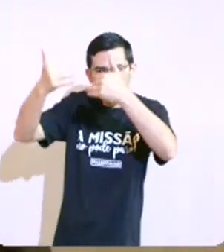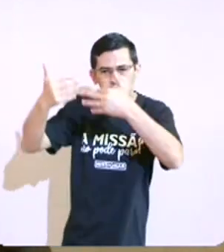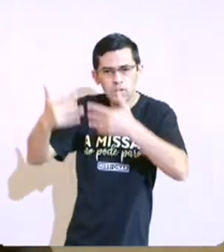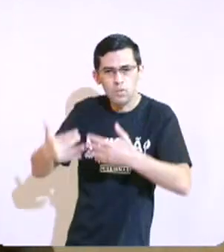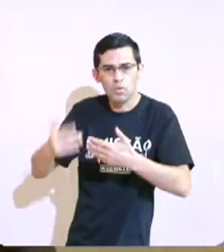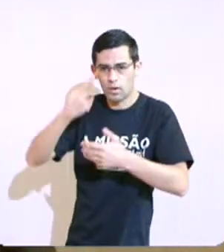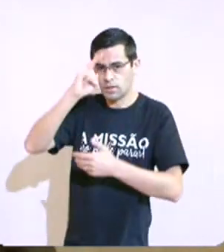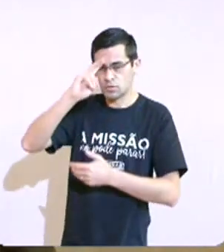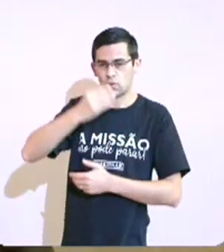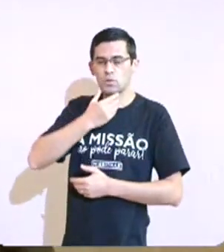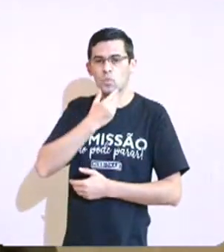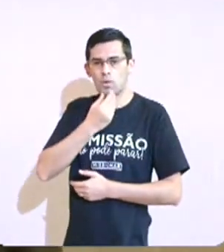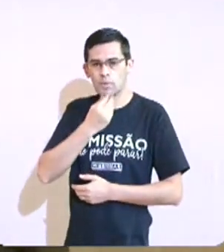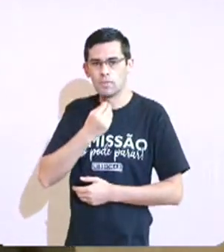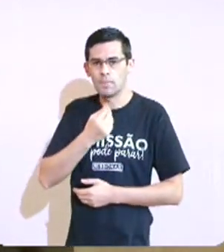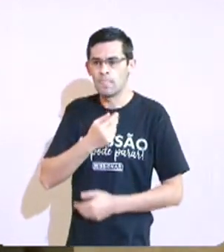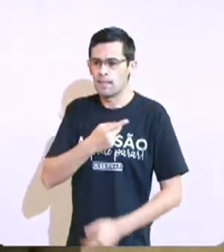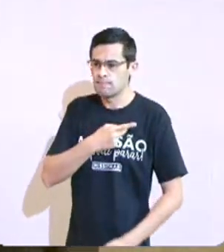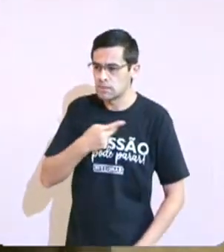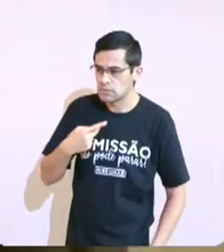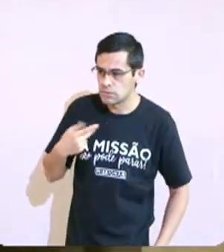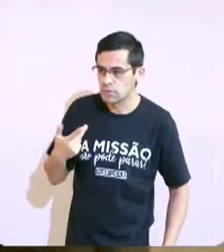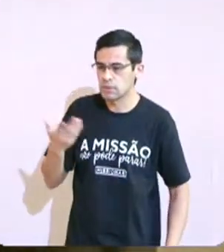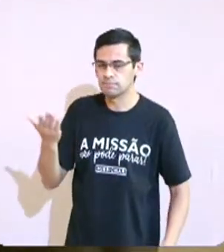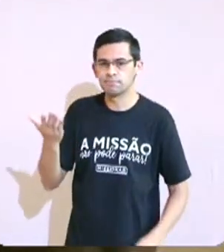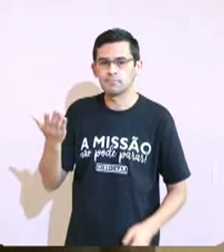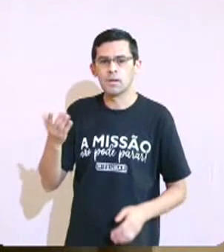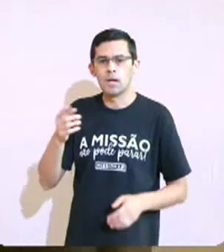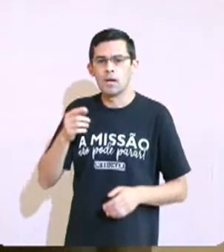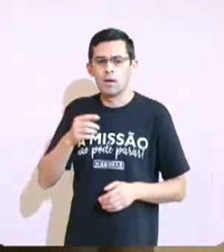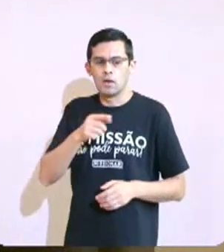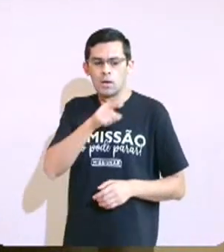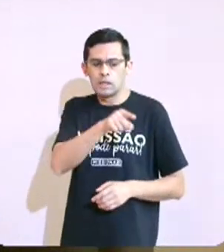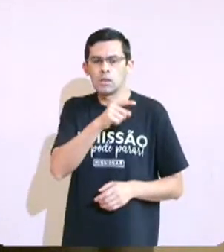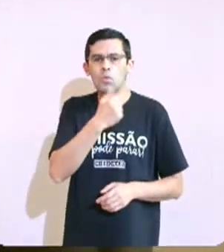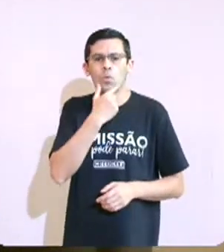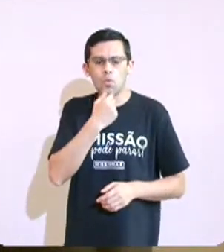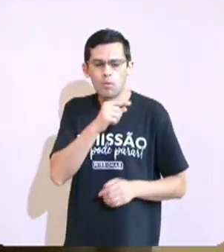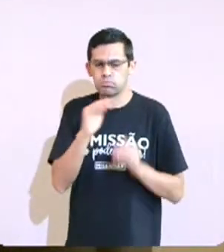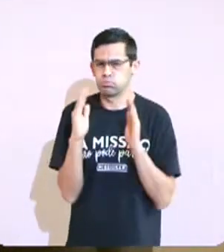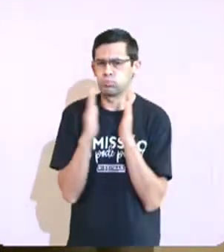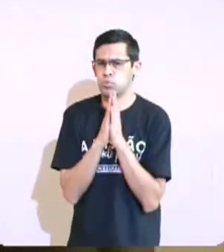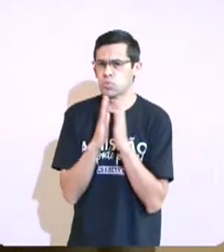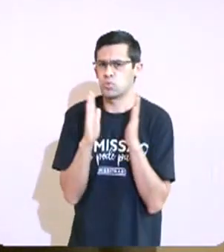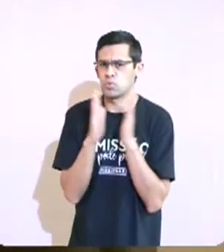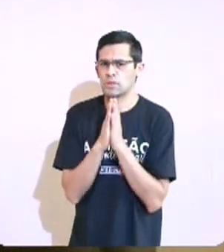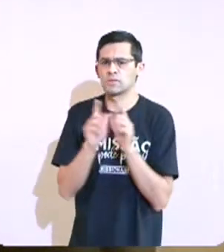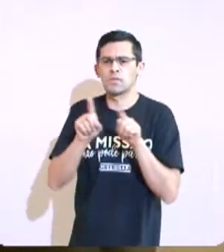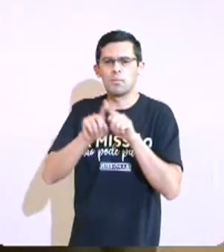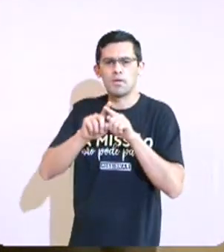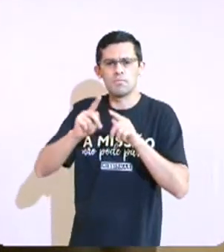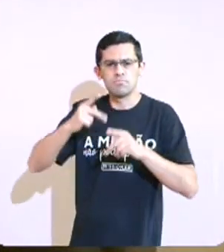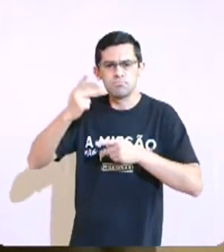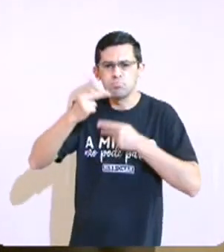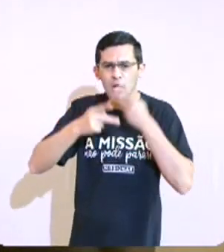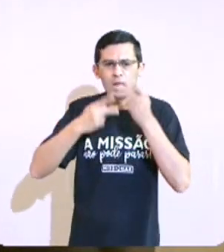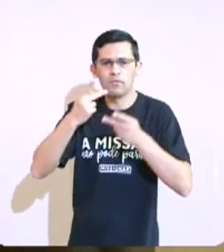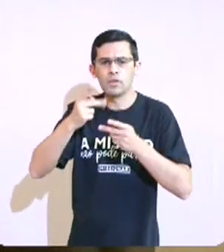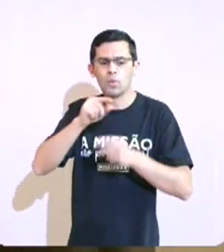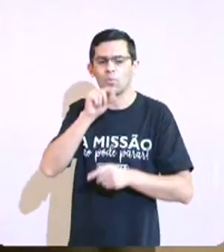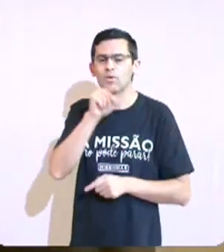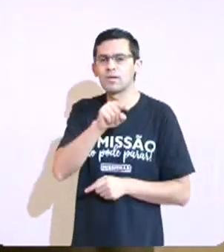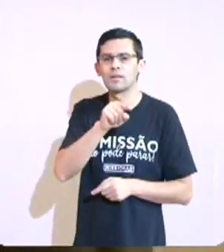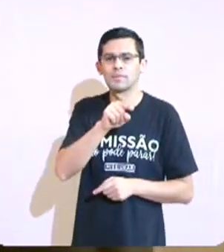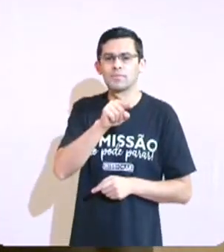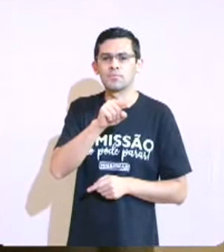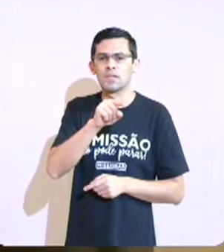lhe dizer. E ele disse: pastora Roseline, as palavras e orações daquele homem não o